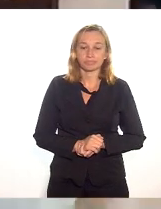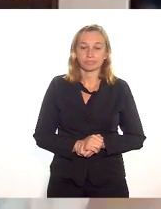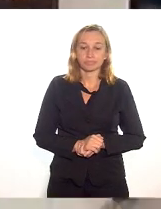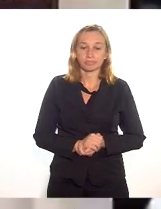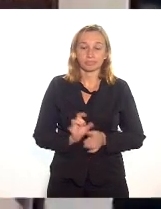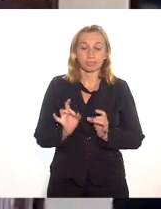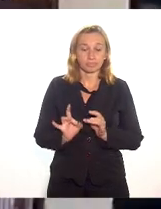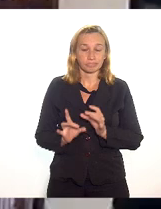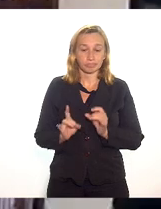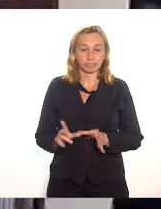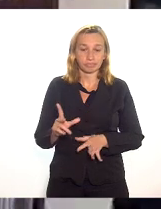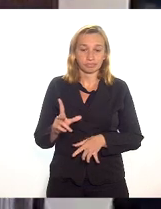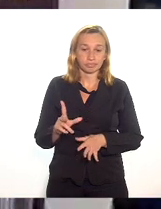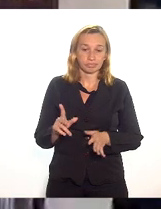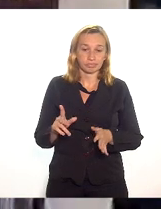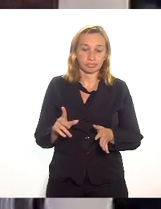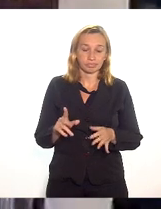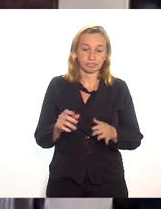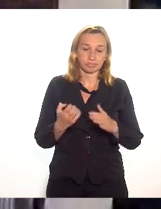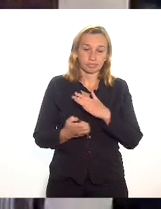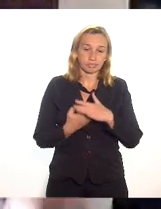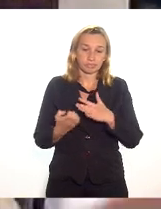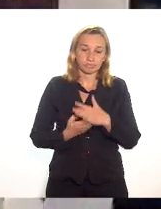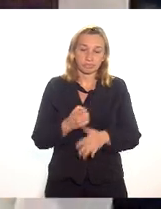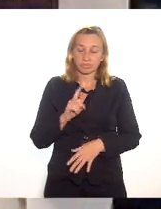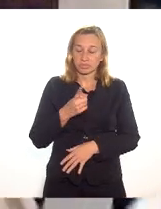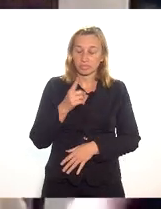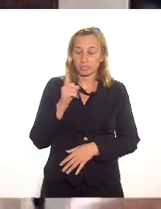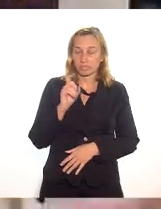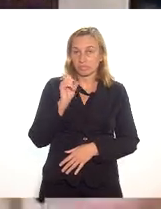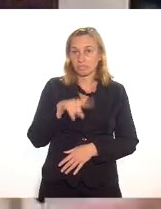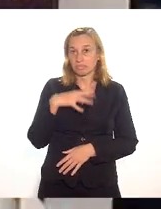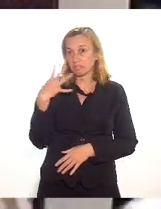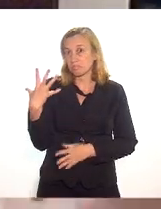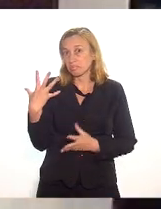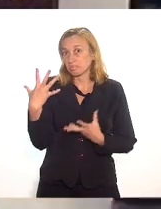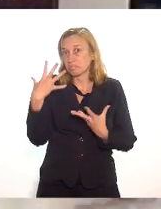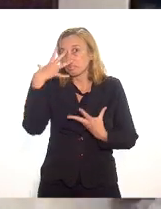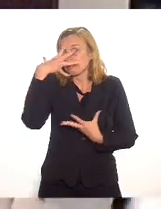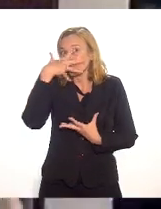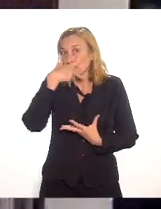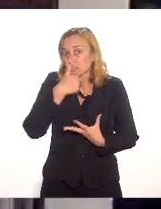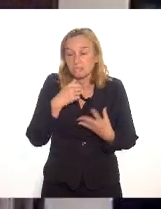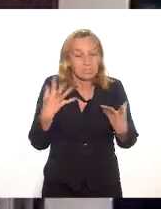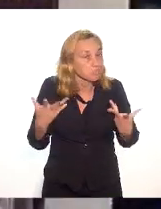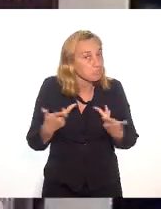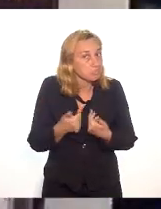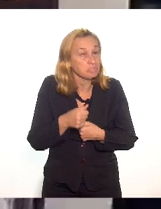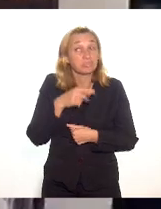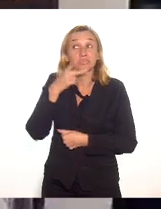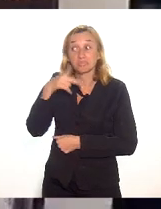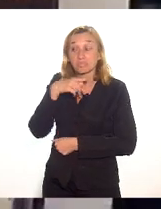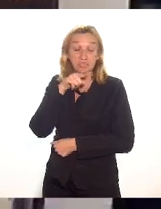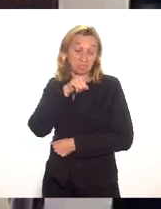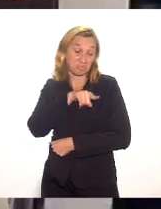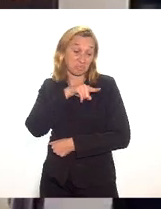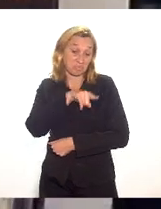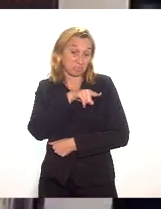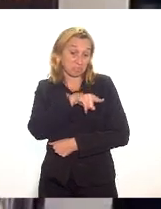esta maravilha que o tempo todo é dita por aqueles que